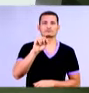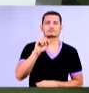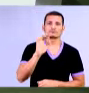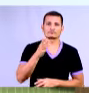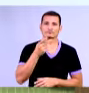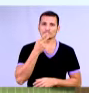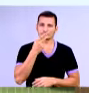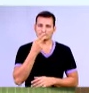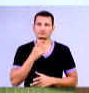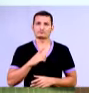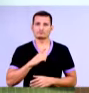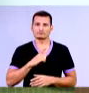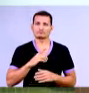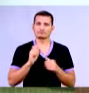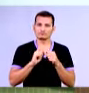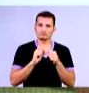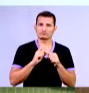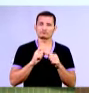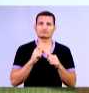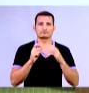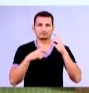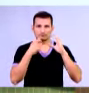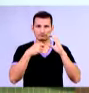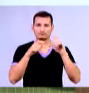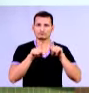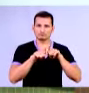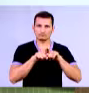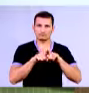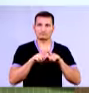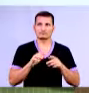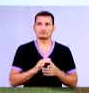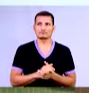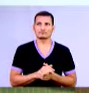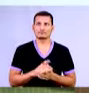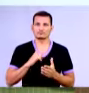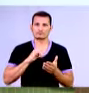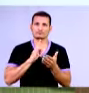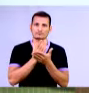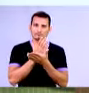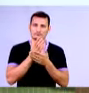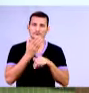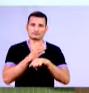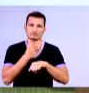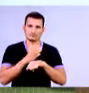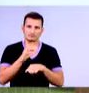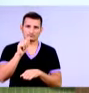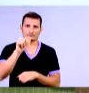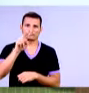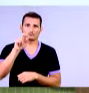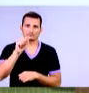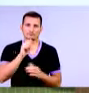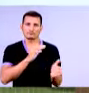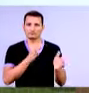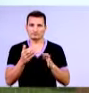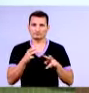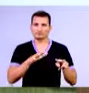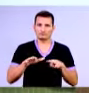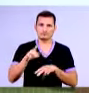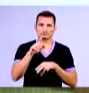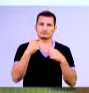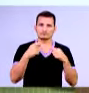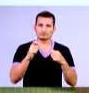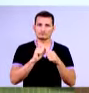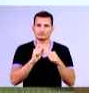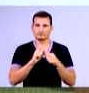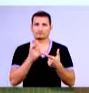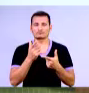mais um grupo com experiência. Que bom, que ótimo, né? Que ótimo. Nós teremos algumas atividades do ambiente virtual no decorrer da semana que vocês terão que produzir vídeo,